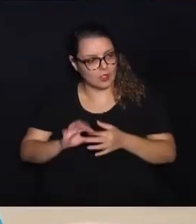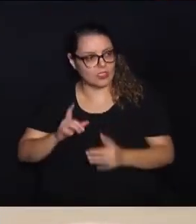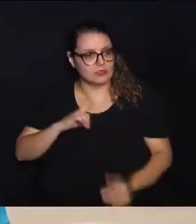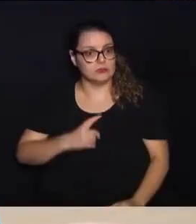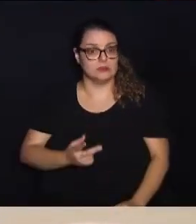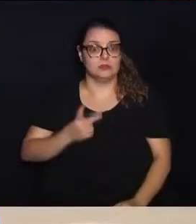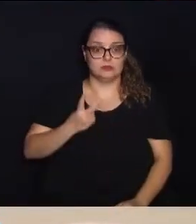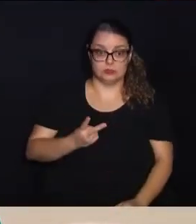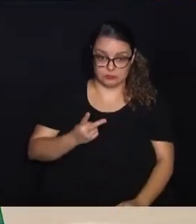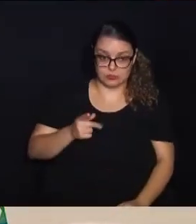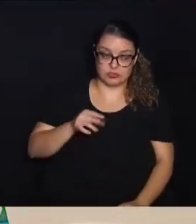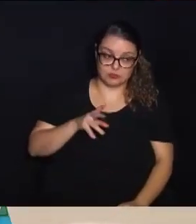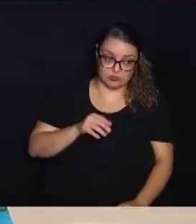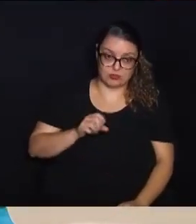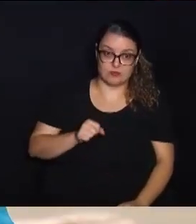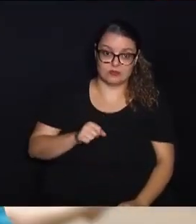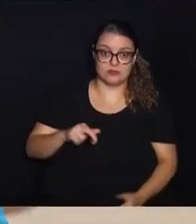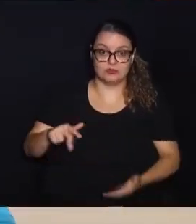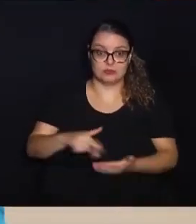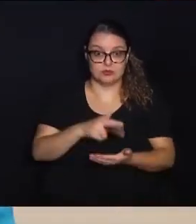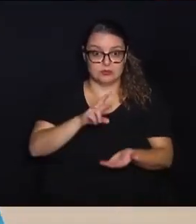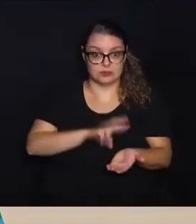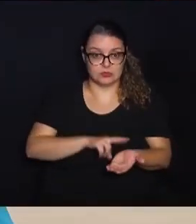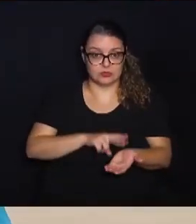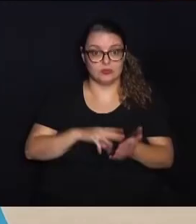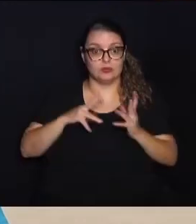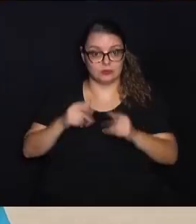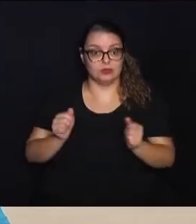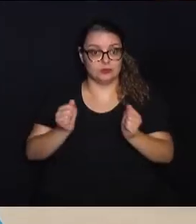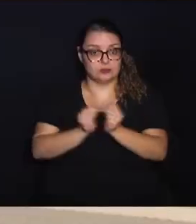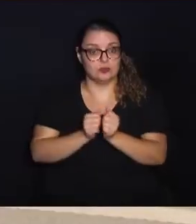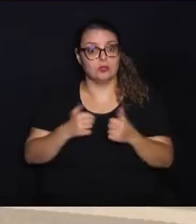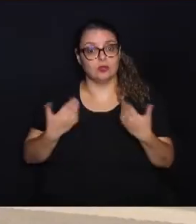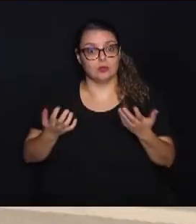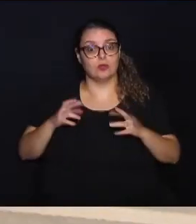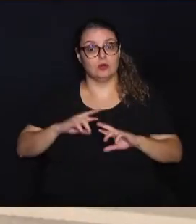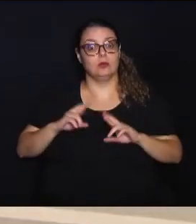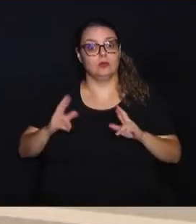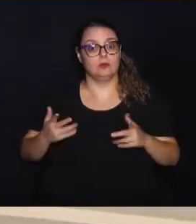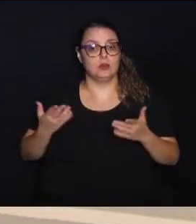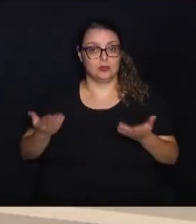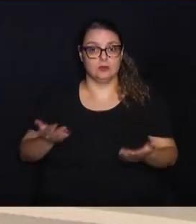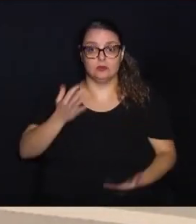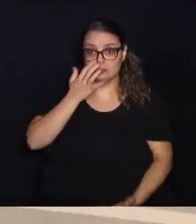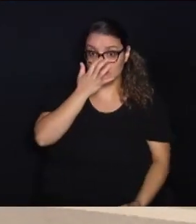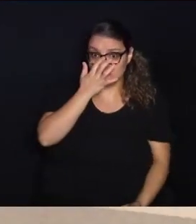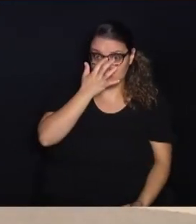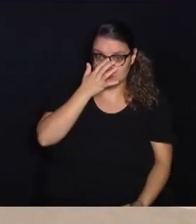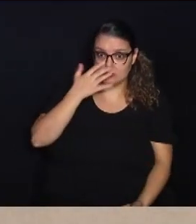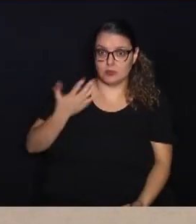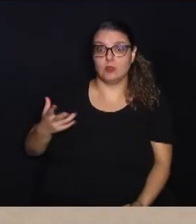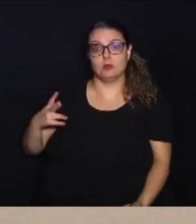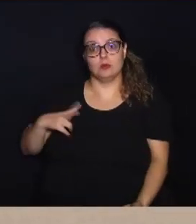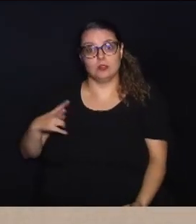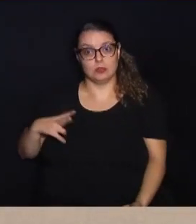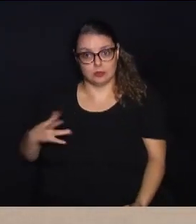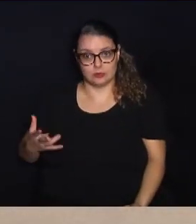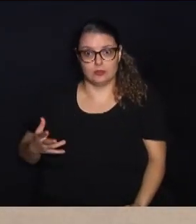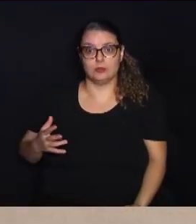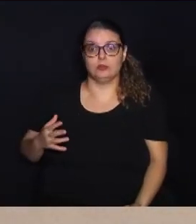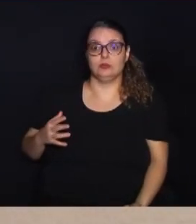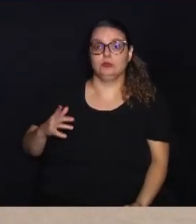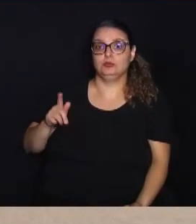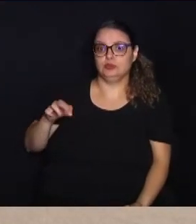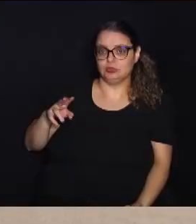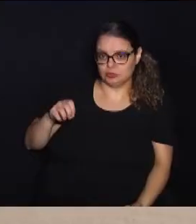conjunto geral, eles são diferentes em muitos aspectos, né? O primeiro deles é que o individual, apenas uma menina está